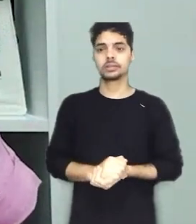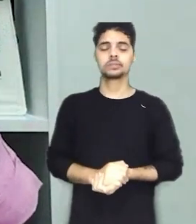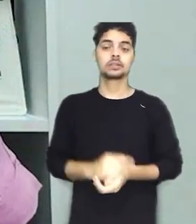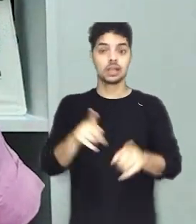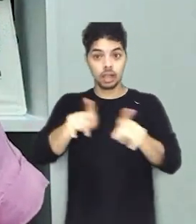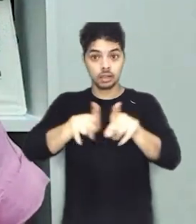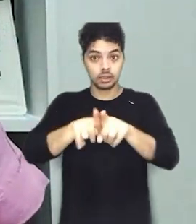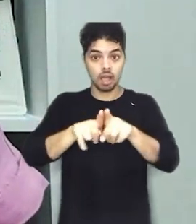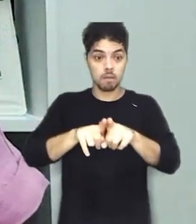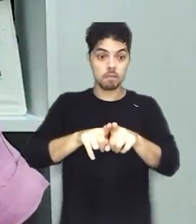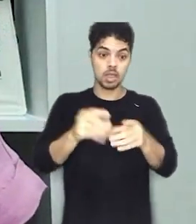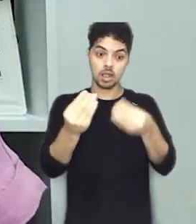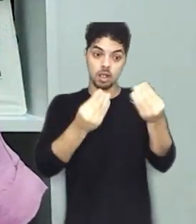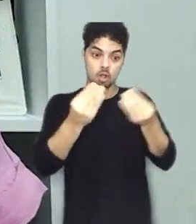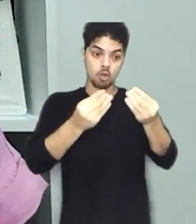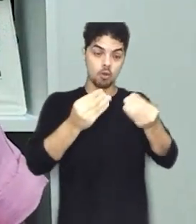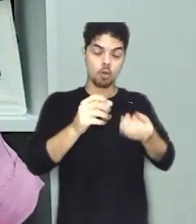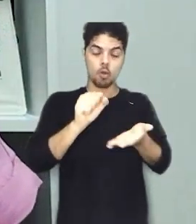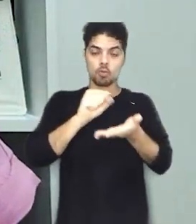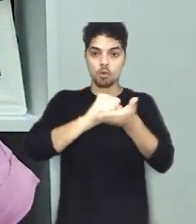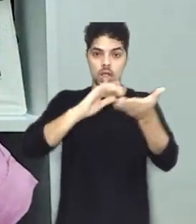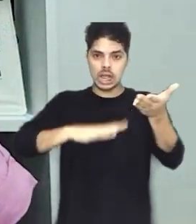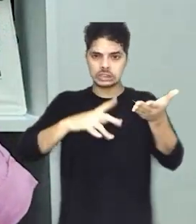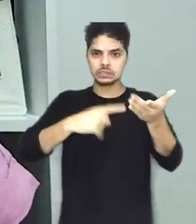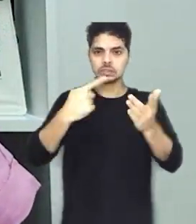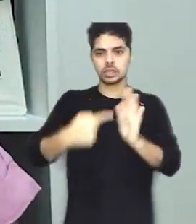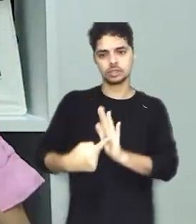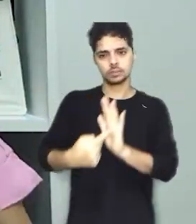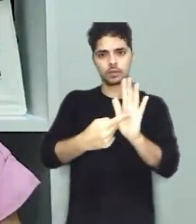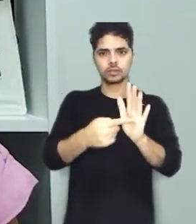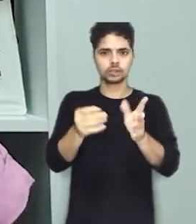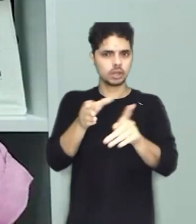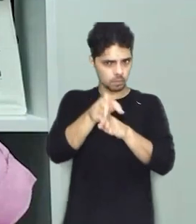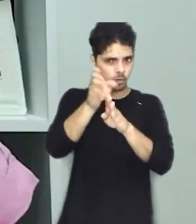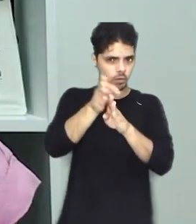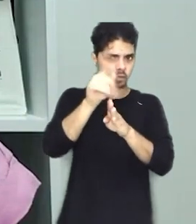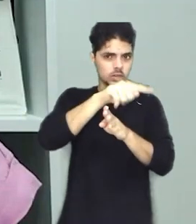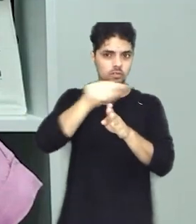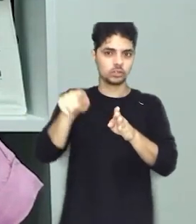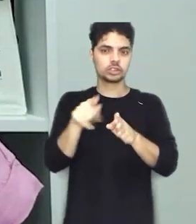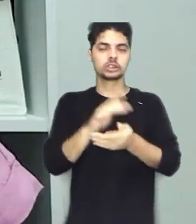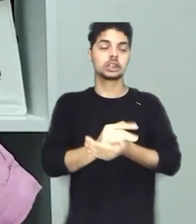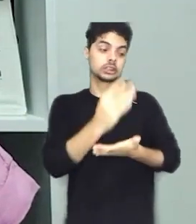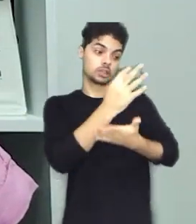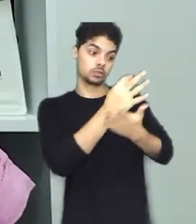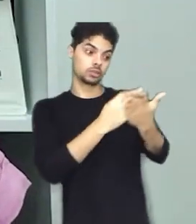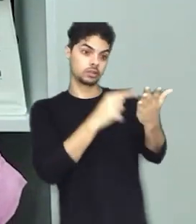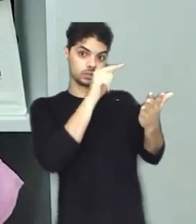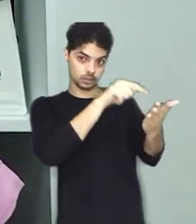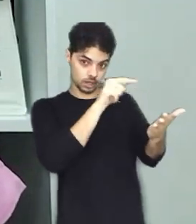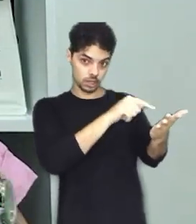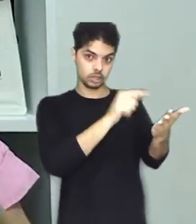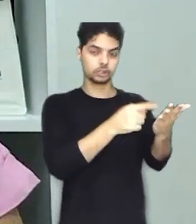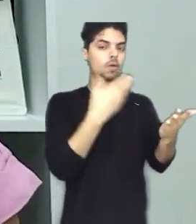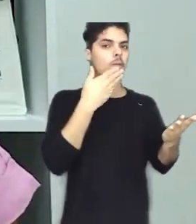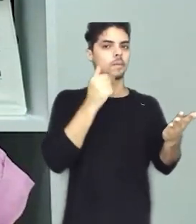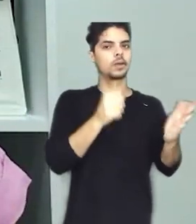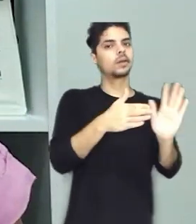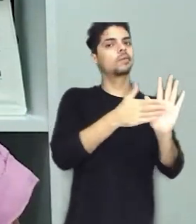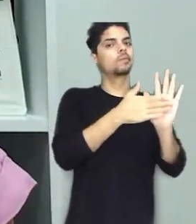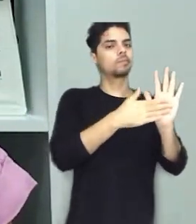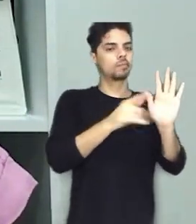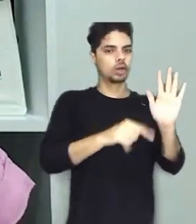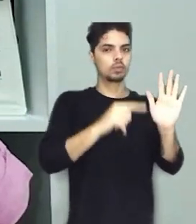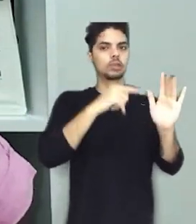E como atividade didática, eu sugiro que o texto do professor André Roberto Machado, O